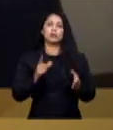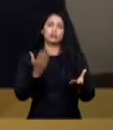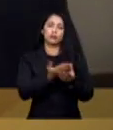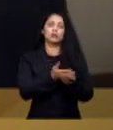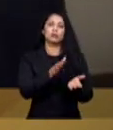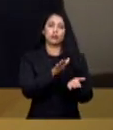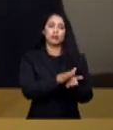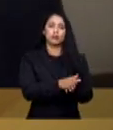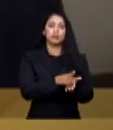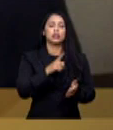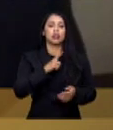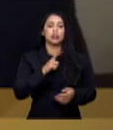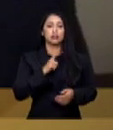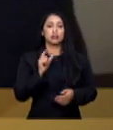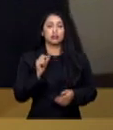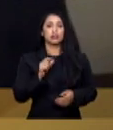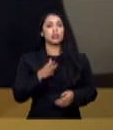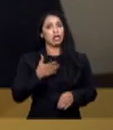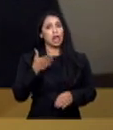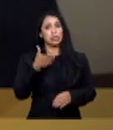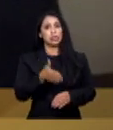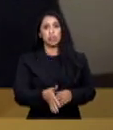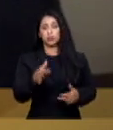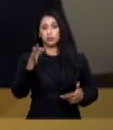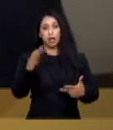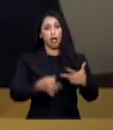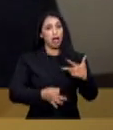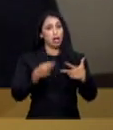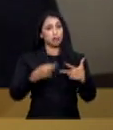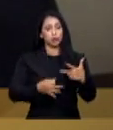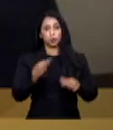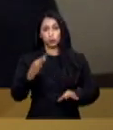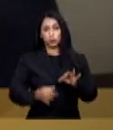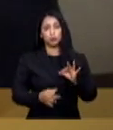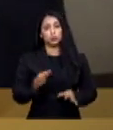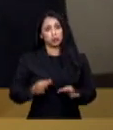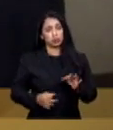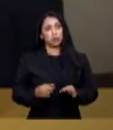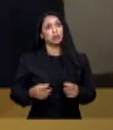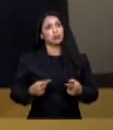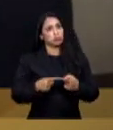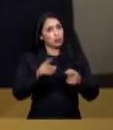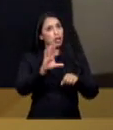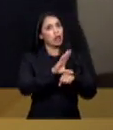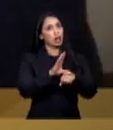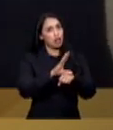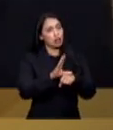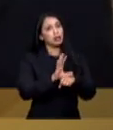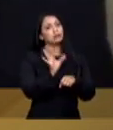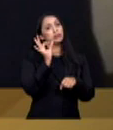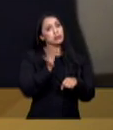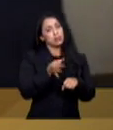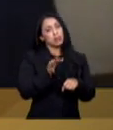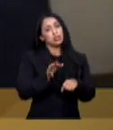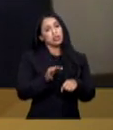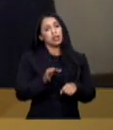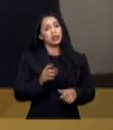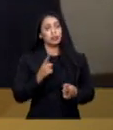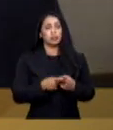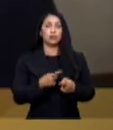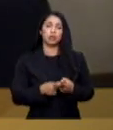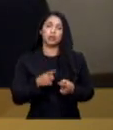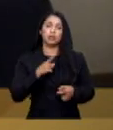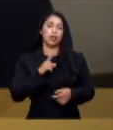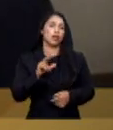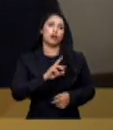não obsta o acesso à justiça, que é constitucionalmente garantido, até porque existem outros meios para